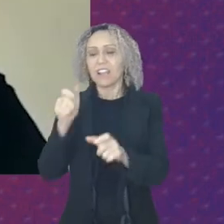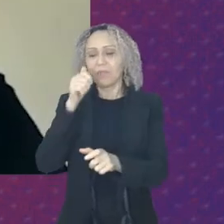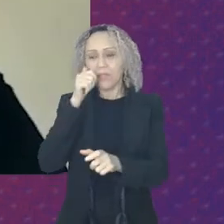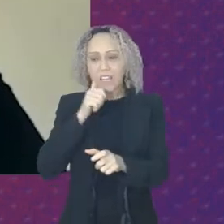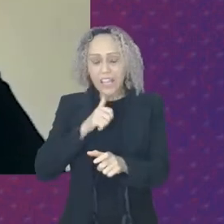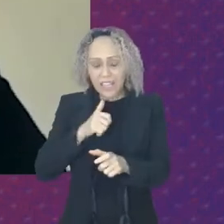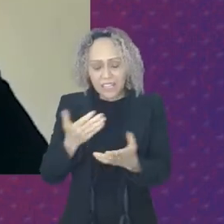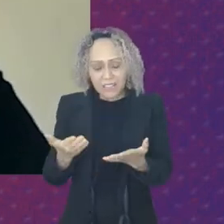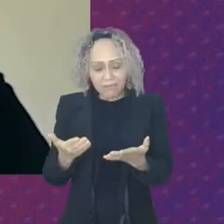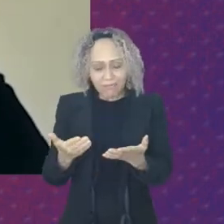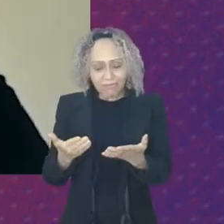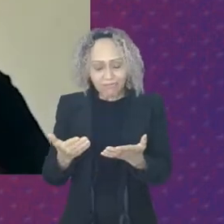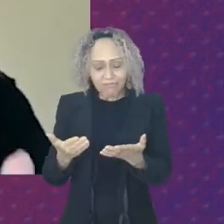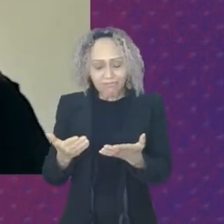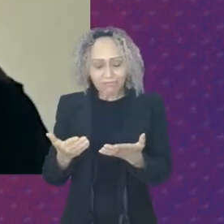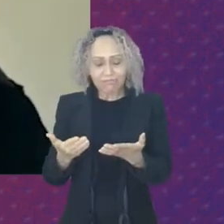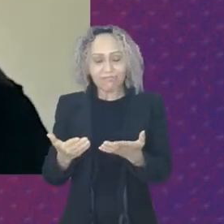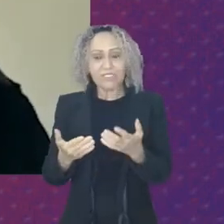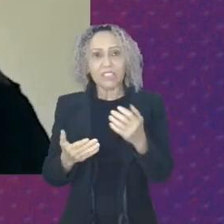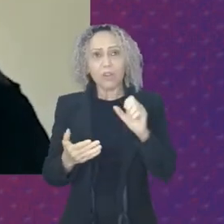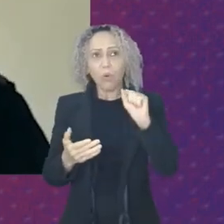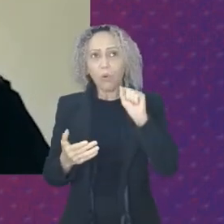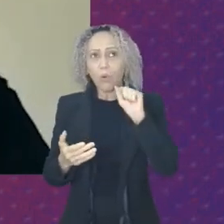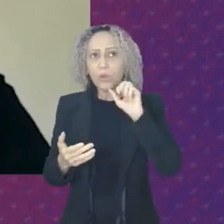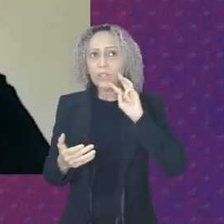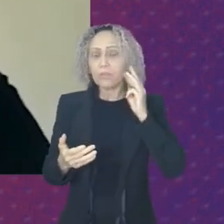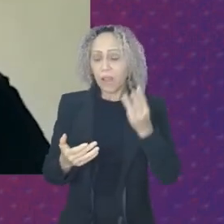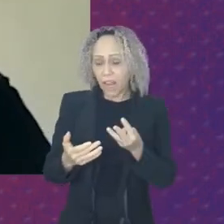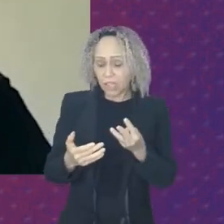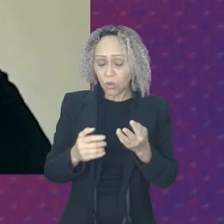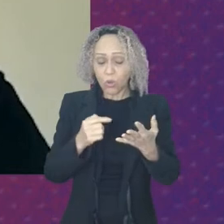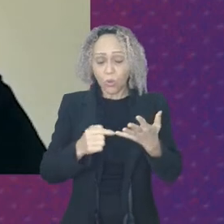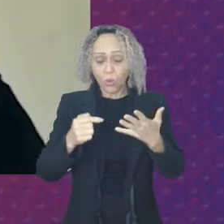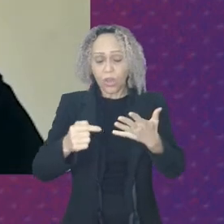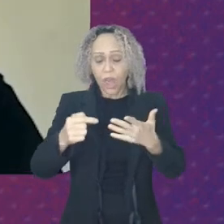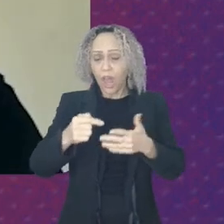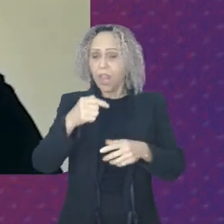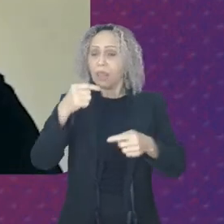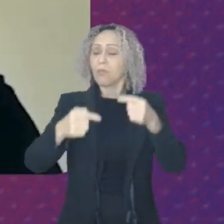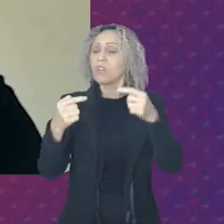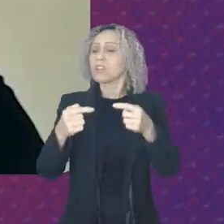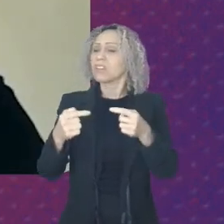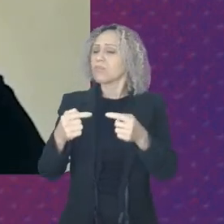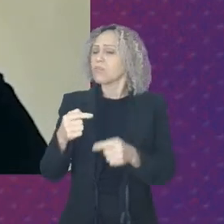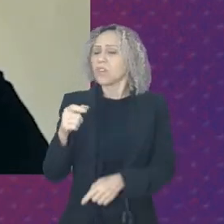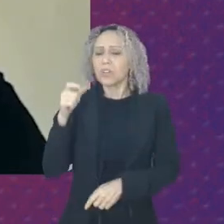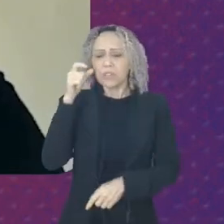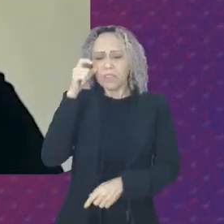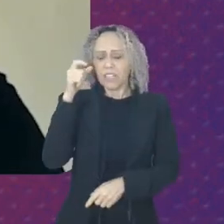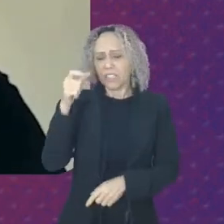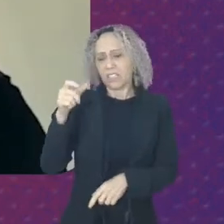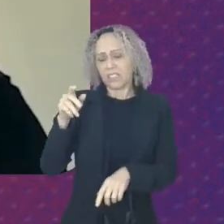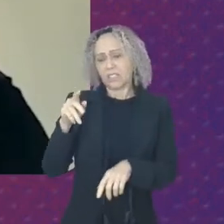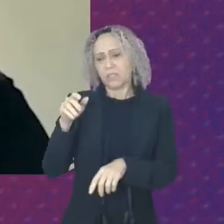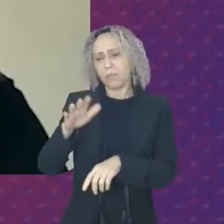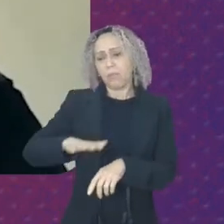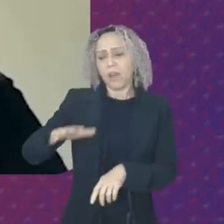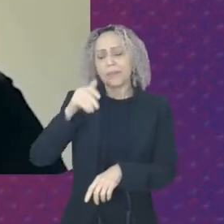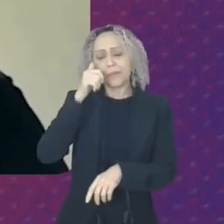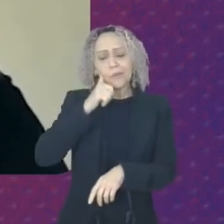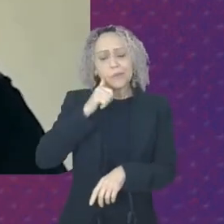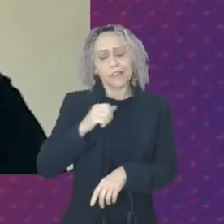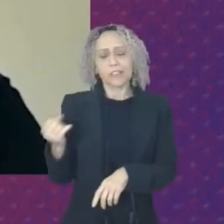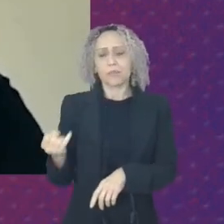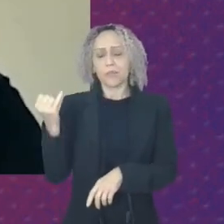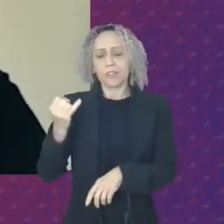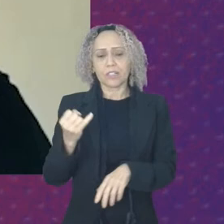interesse público. Todas as mulheres do nosso país são diretamente afetadas por esse pacote que o presidente Lula aprovou junto com a nossa